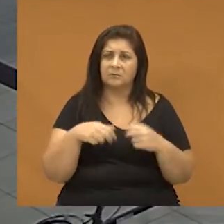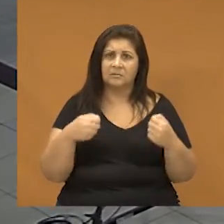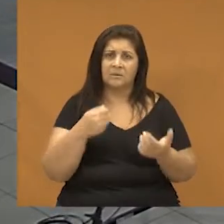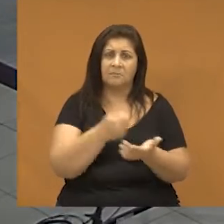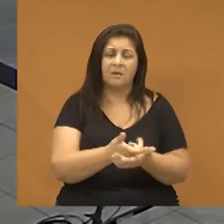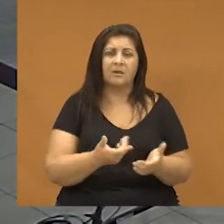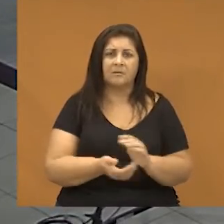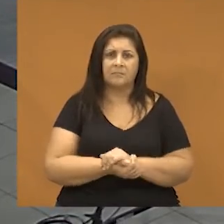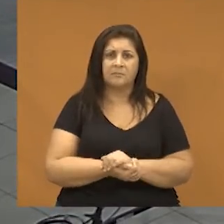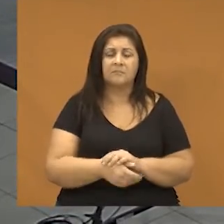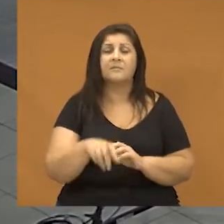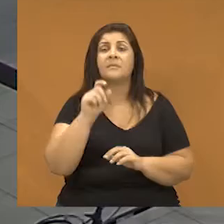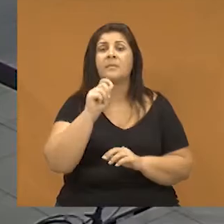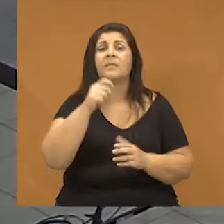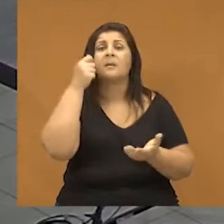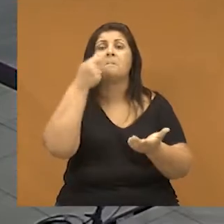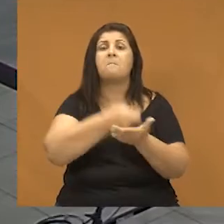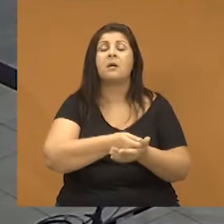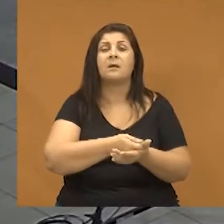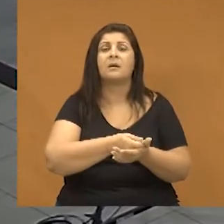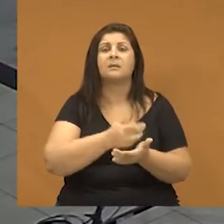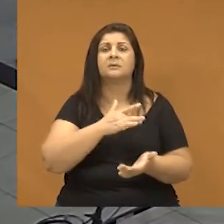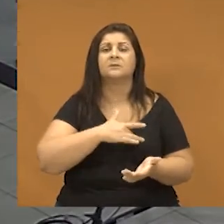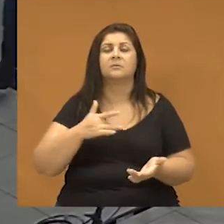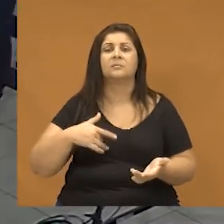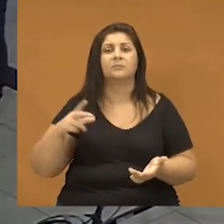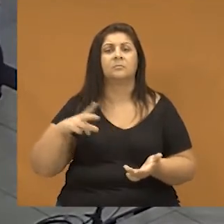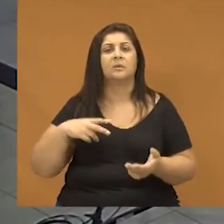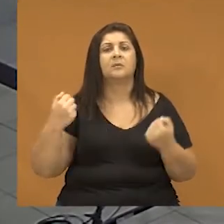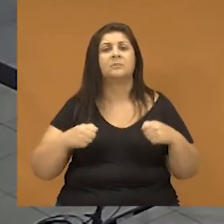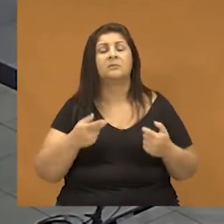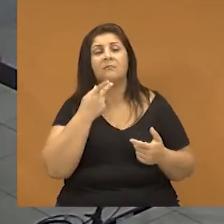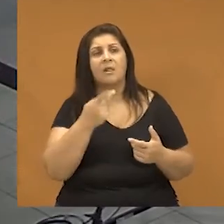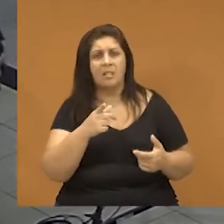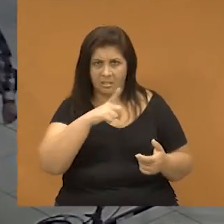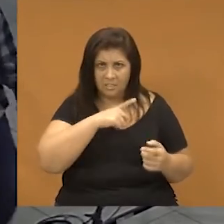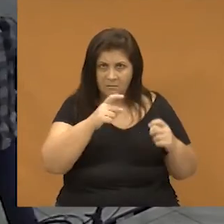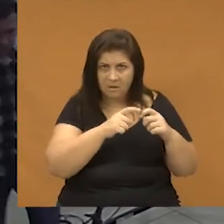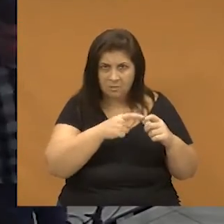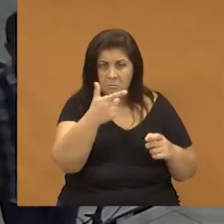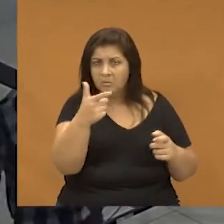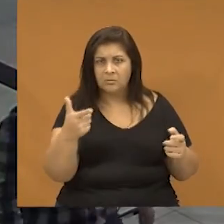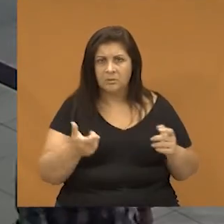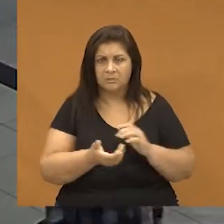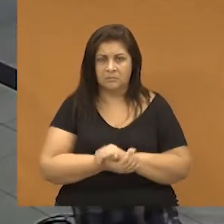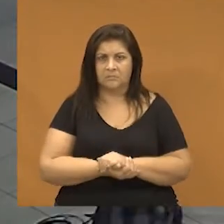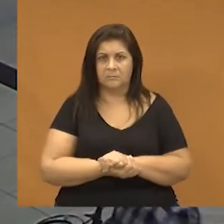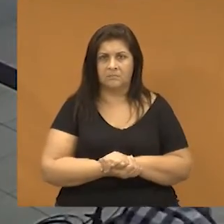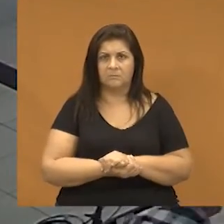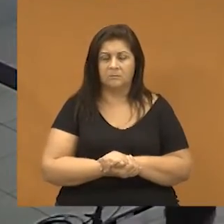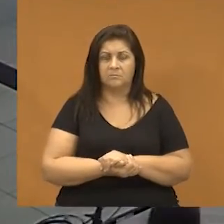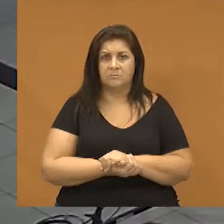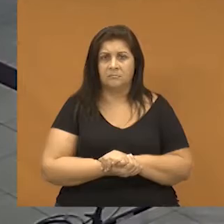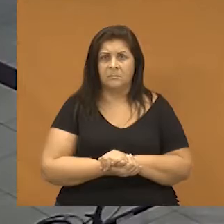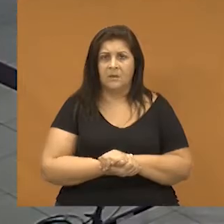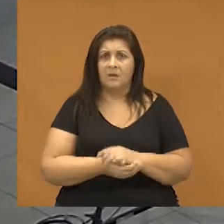deixar alerta, quem está pagando convênio, por favor, tem que dizer, tem médico para atender ou não tem? Porque